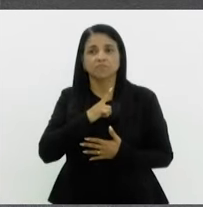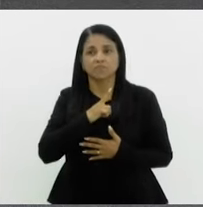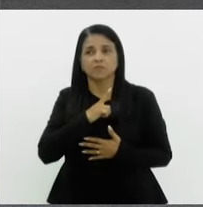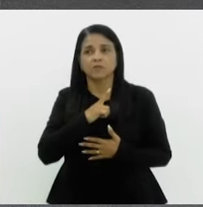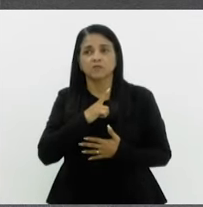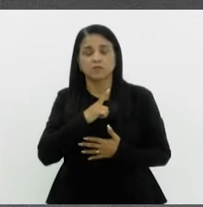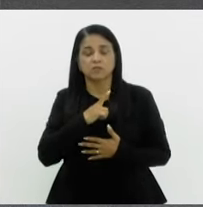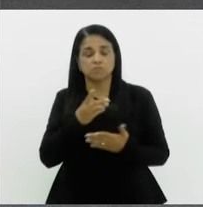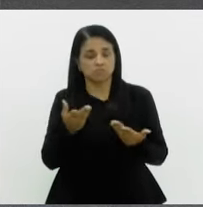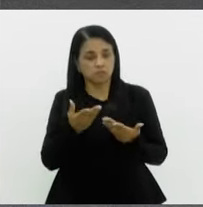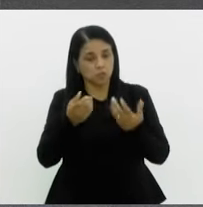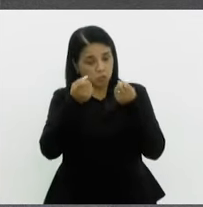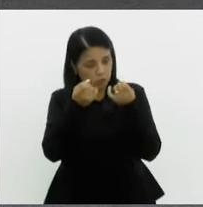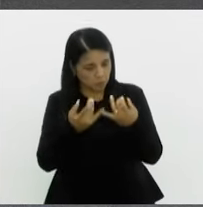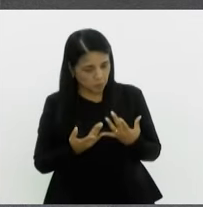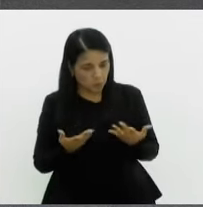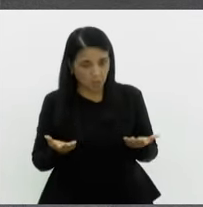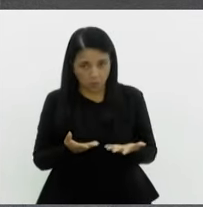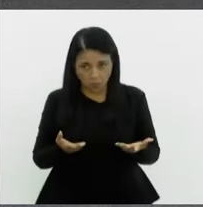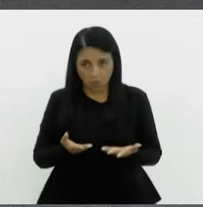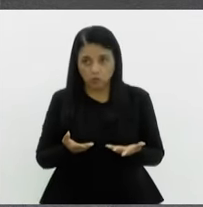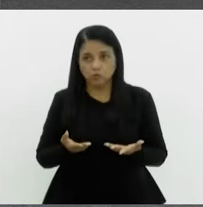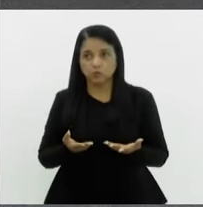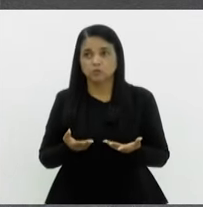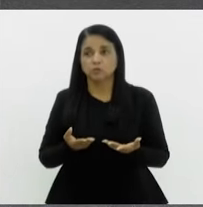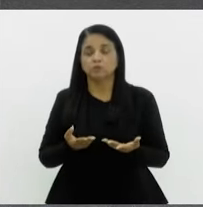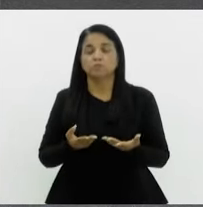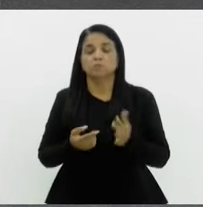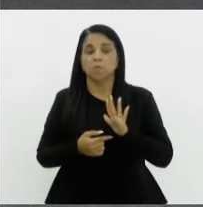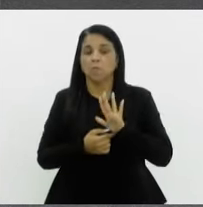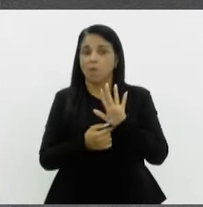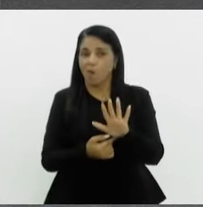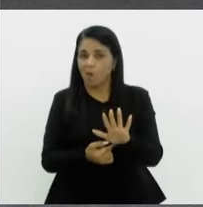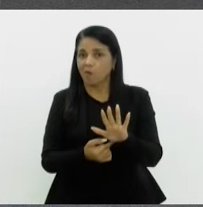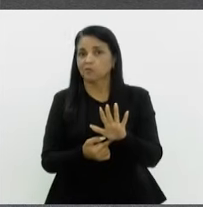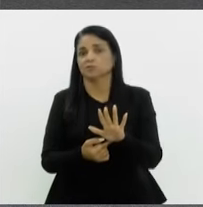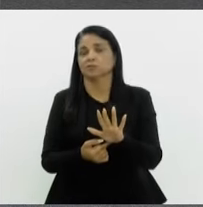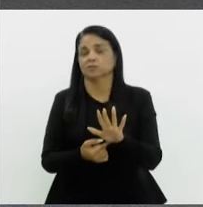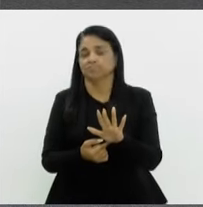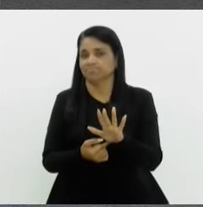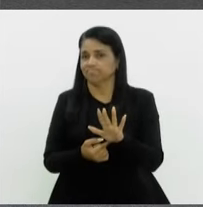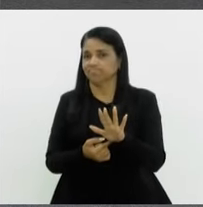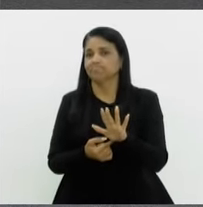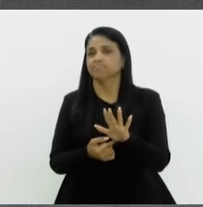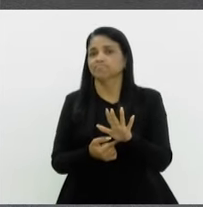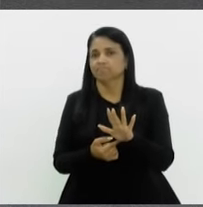senhor traz aqui. Vossa Excelência traz uma questão que eu acho...